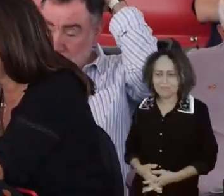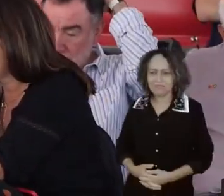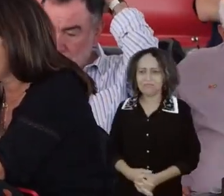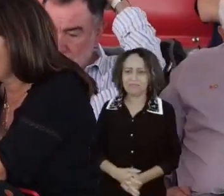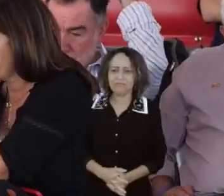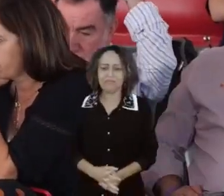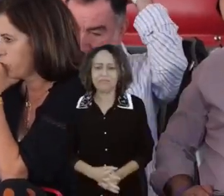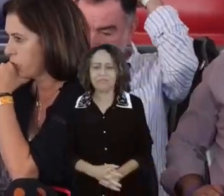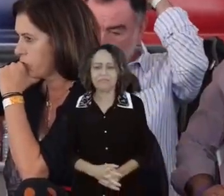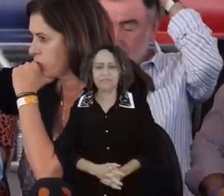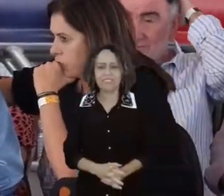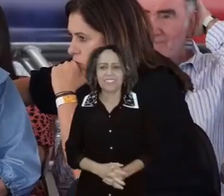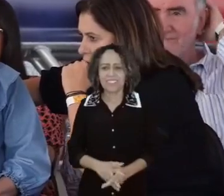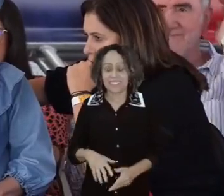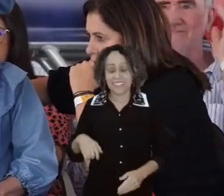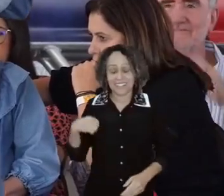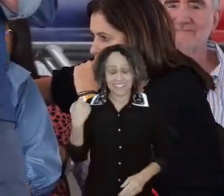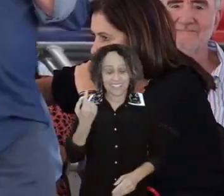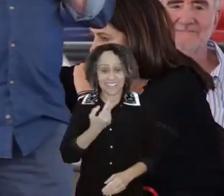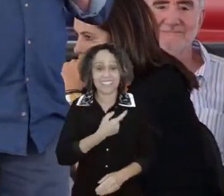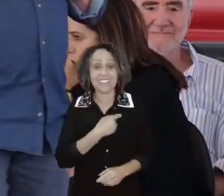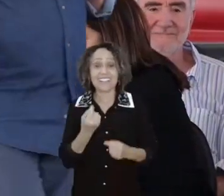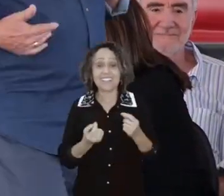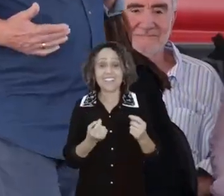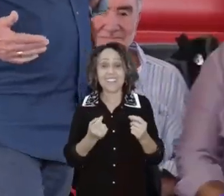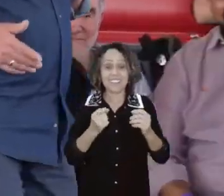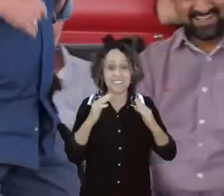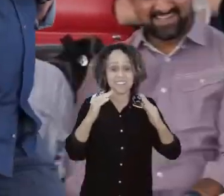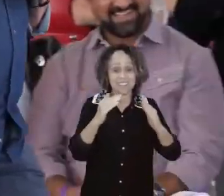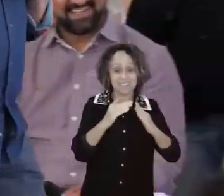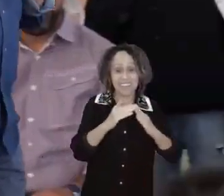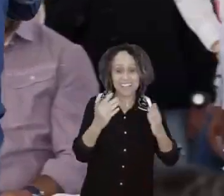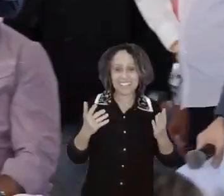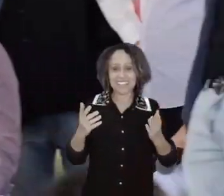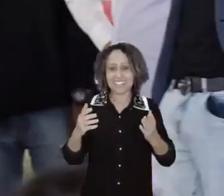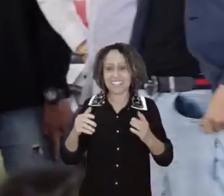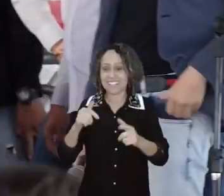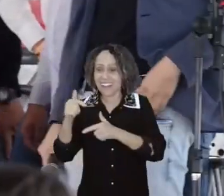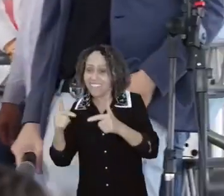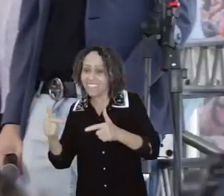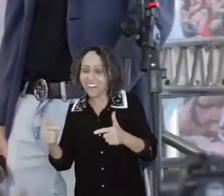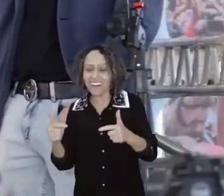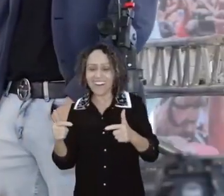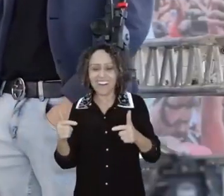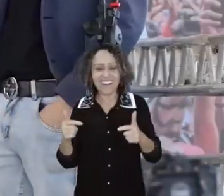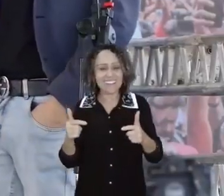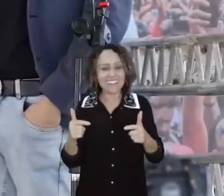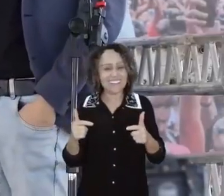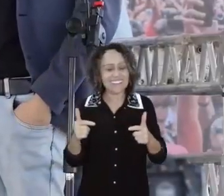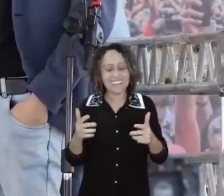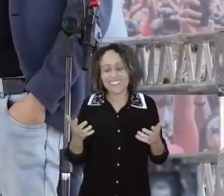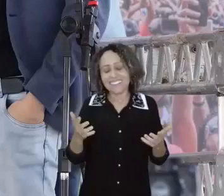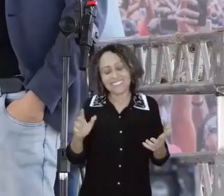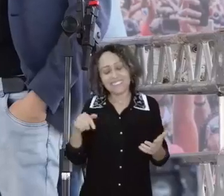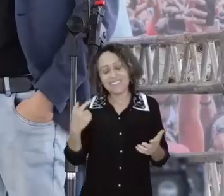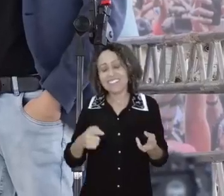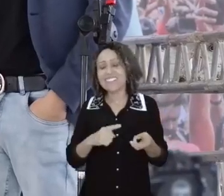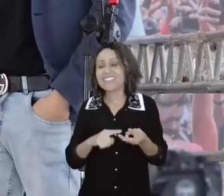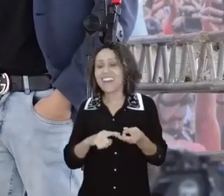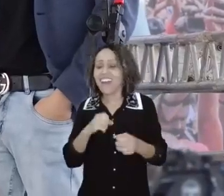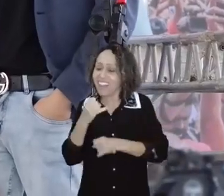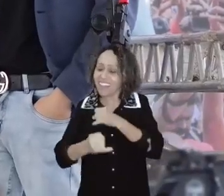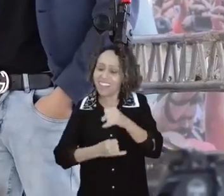gente quer ficar na internet o dia inteiro. Depois a gente quer um computador. Depois a gente quer